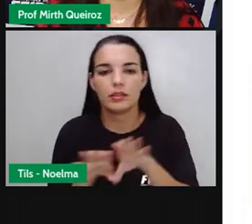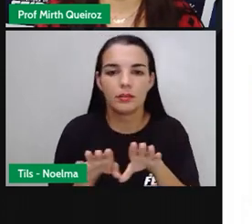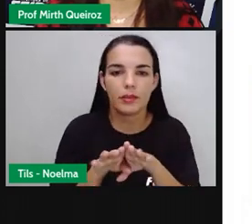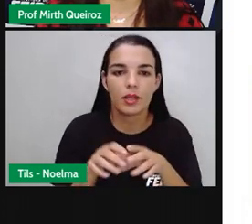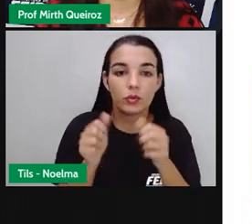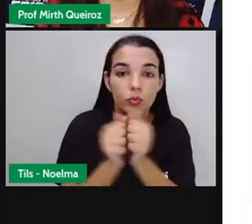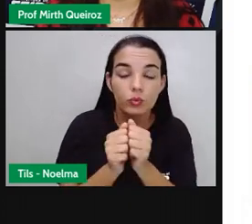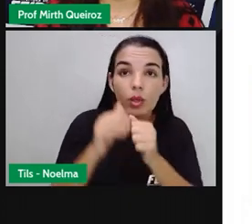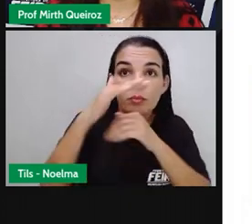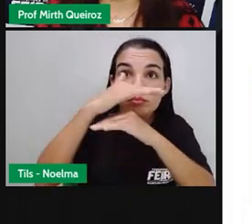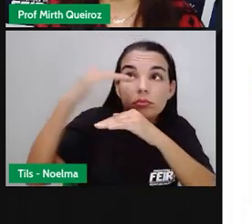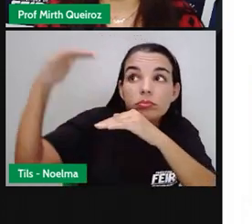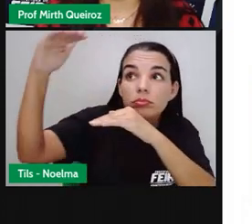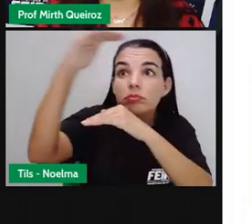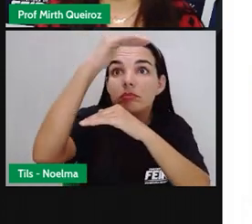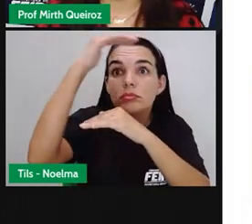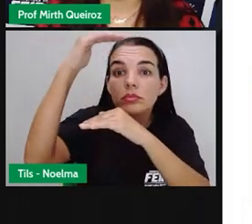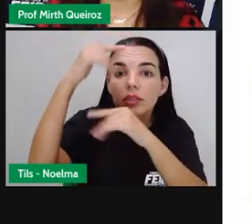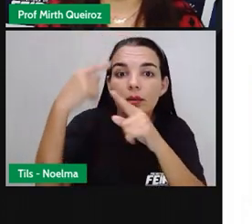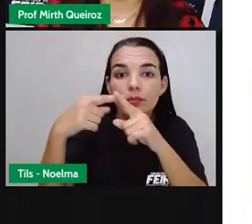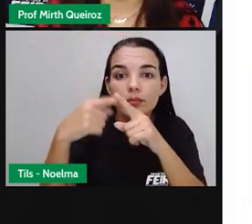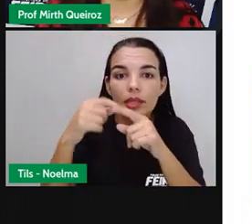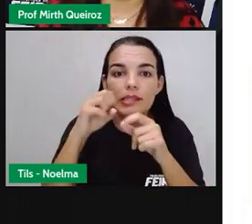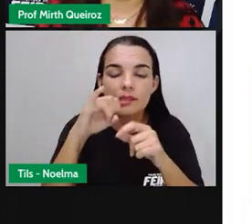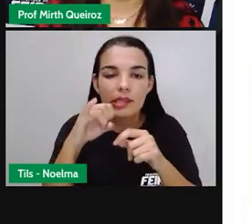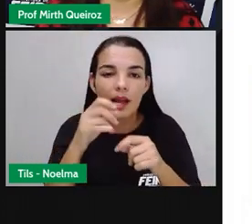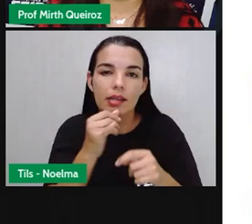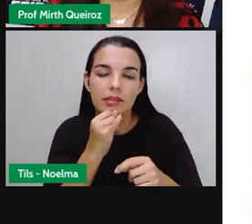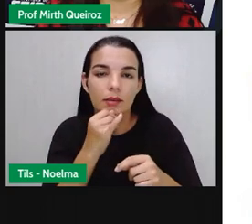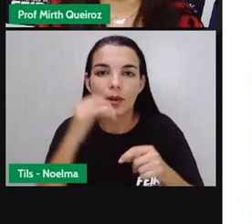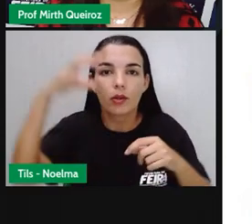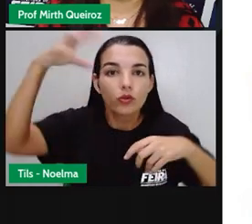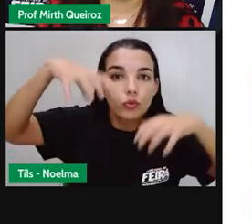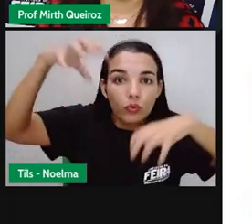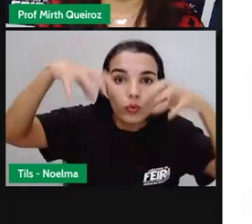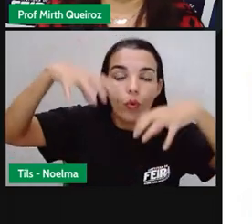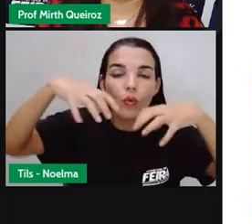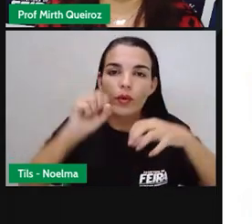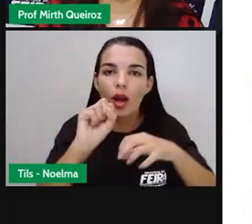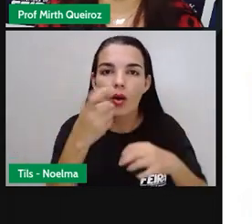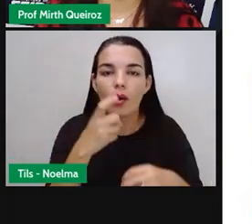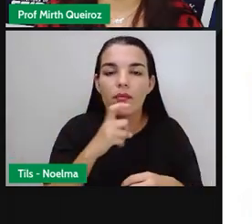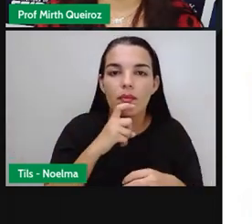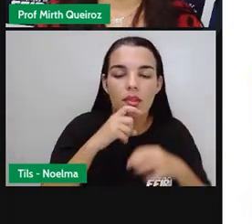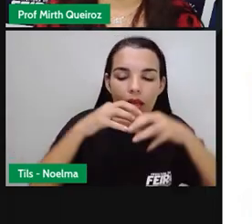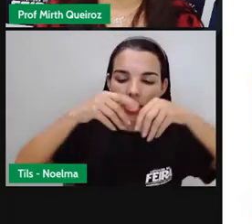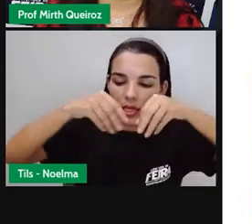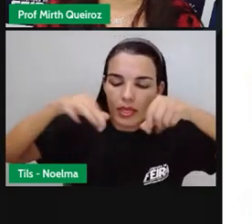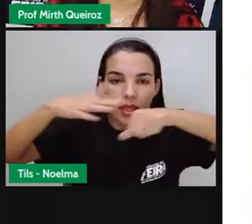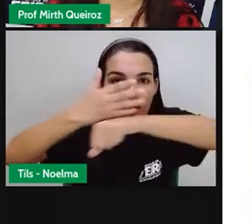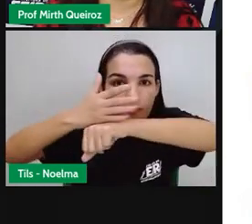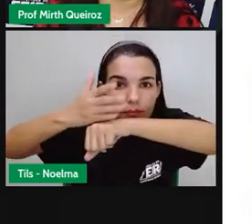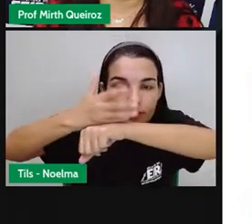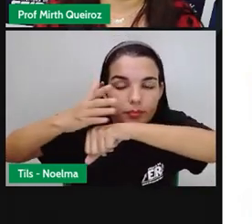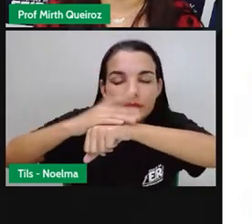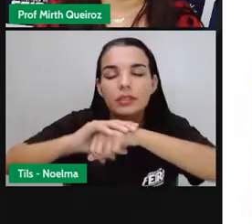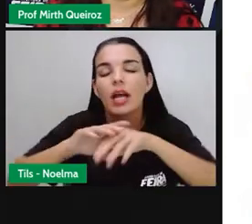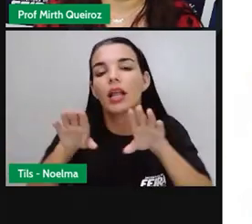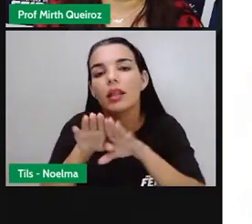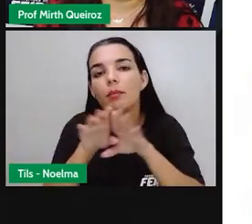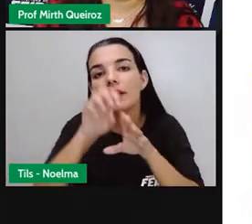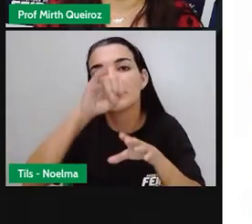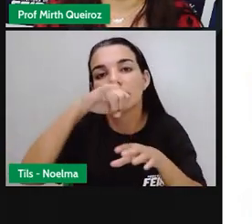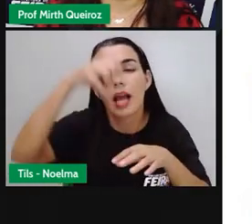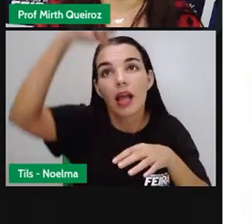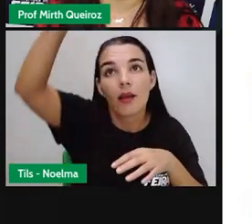atmosfera descendo em forma de precipitações que geralmente pode ser chuva, geadas, neves, né? E ao descer para